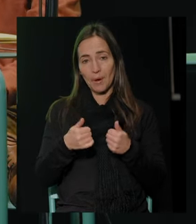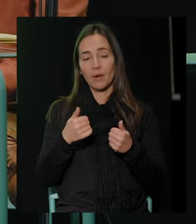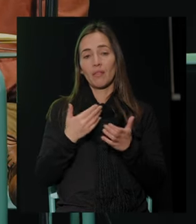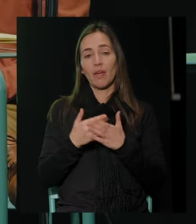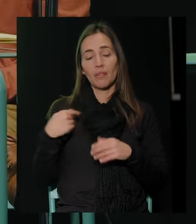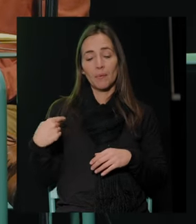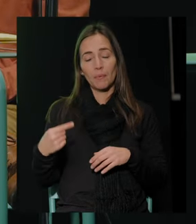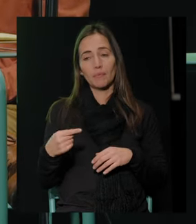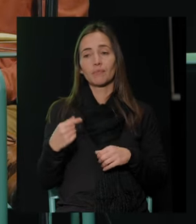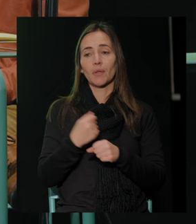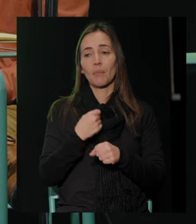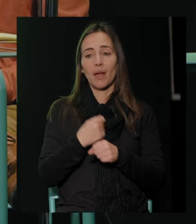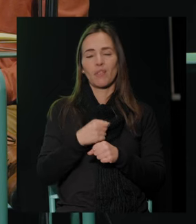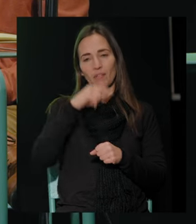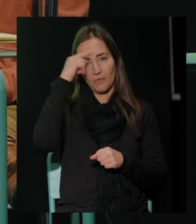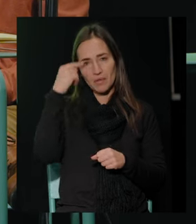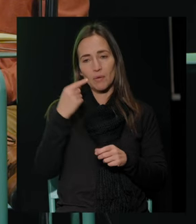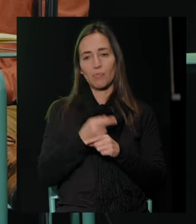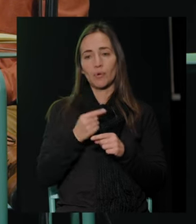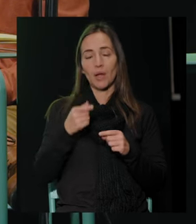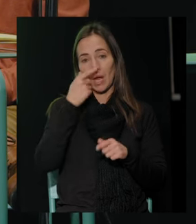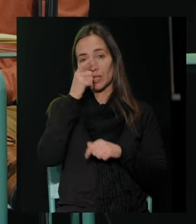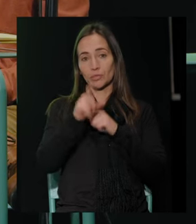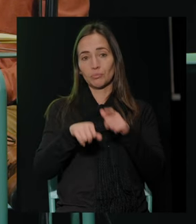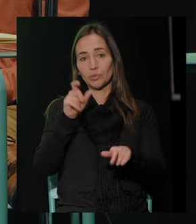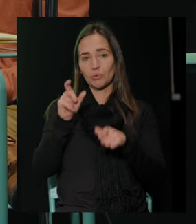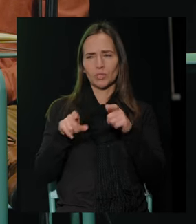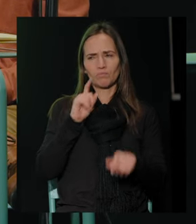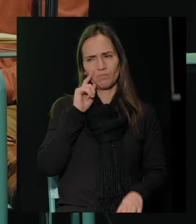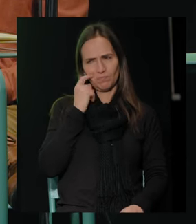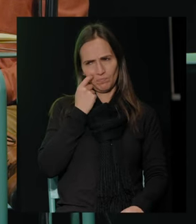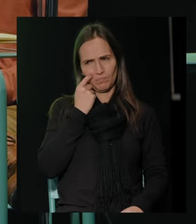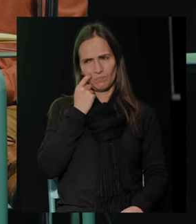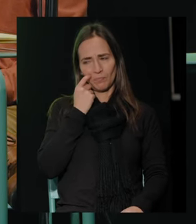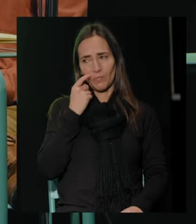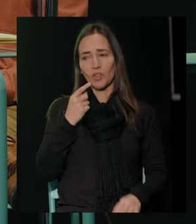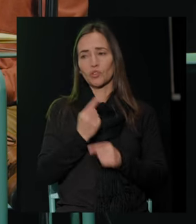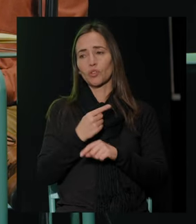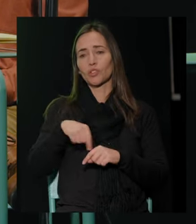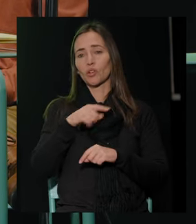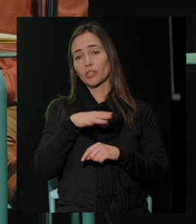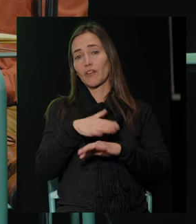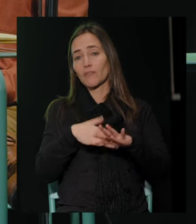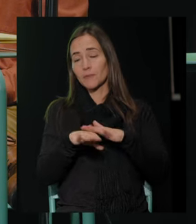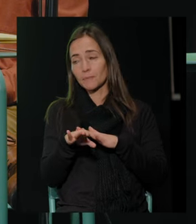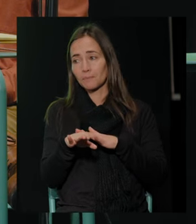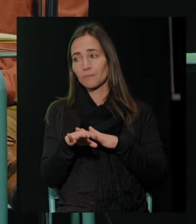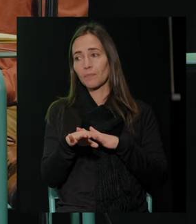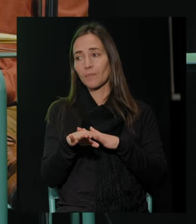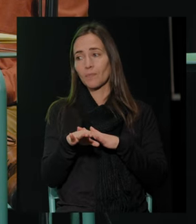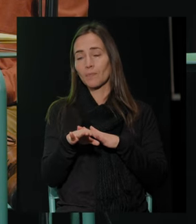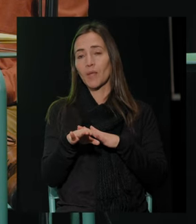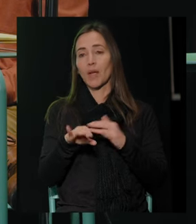dia-a-dia, o trabalho no terreno, porque as pessoas, no fundo, desconfiam um bocado das ações que nós queremos implementar. E, pelo